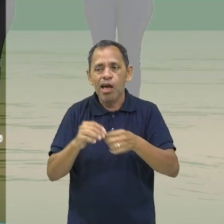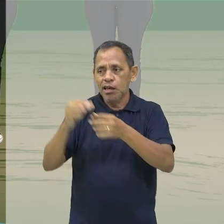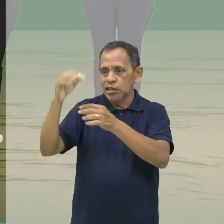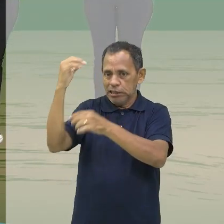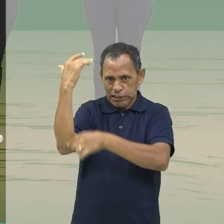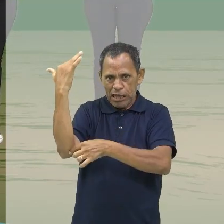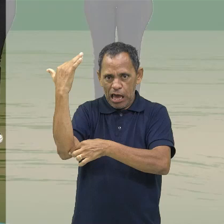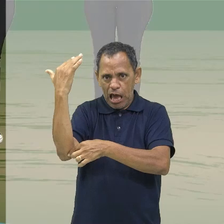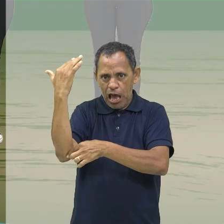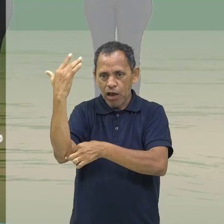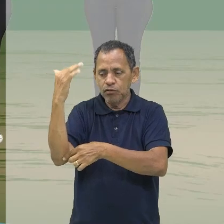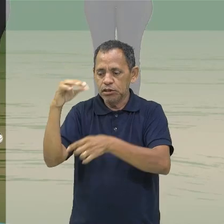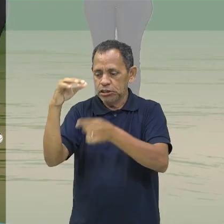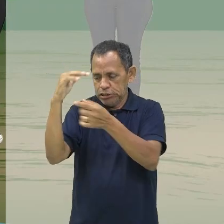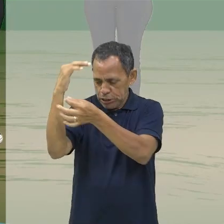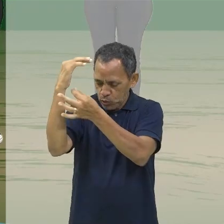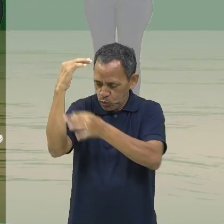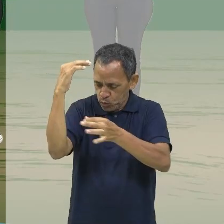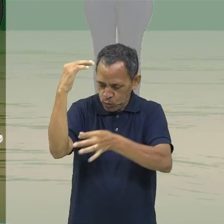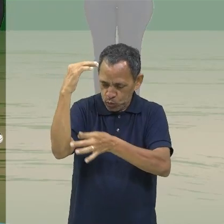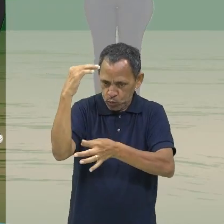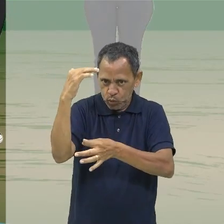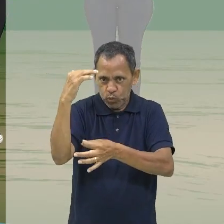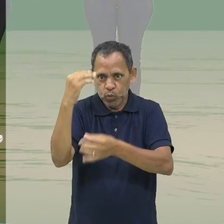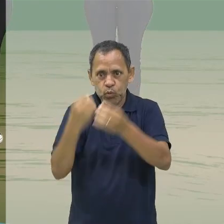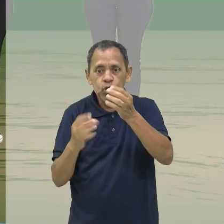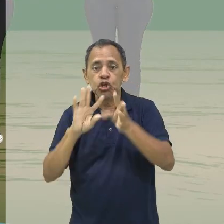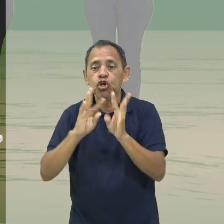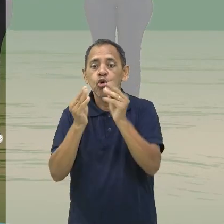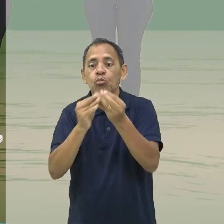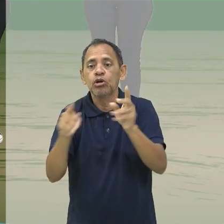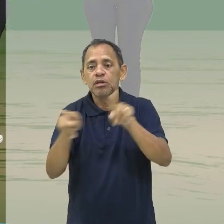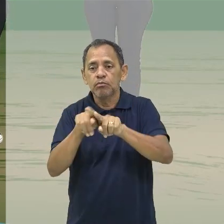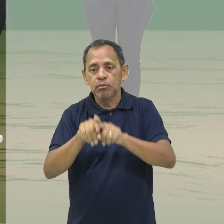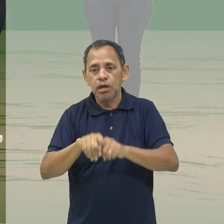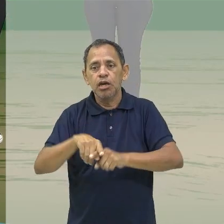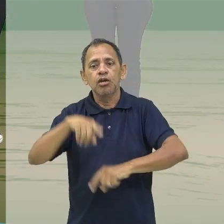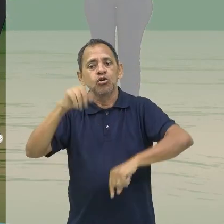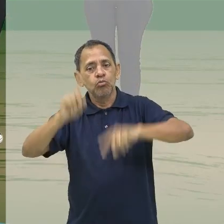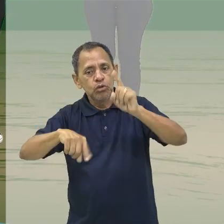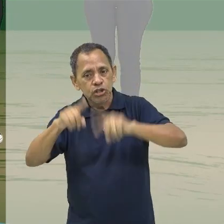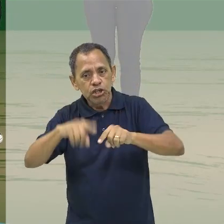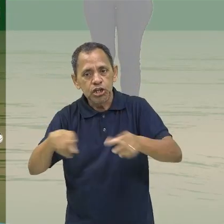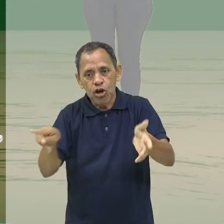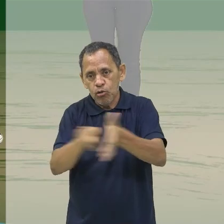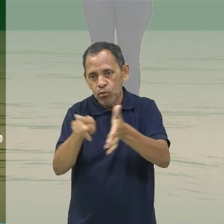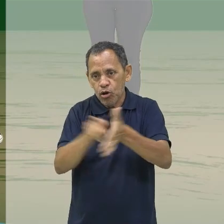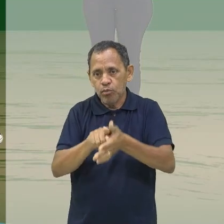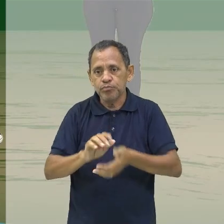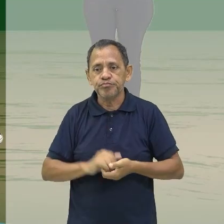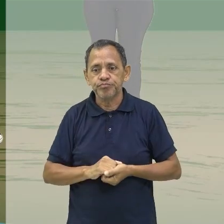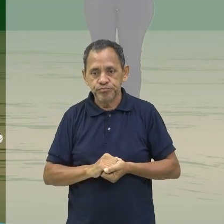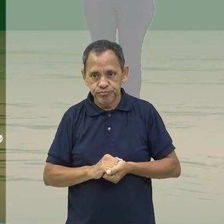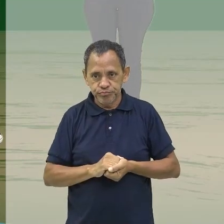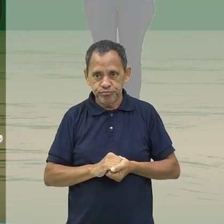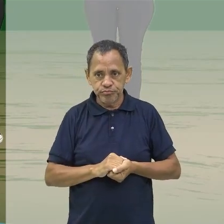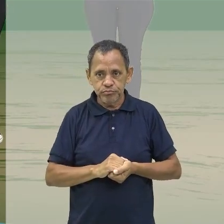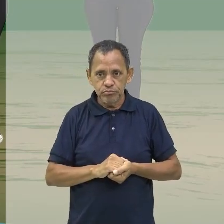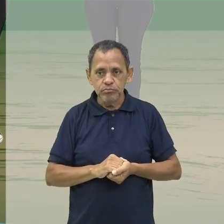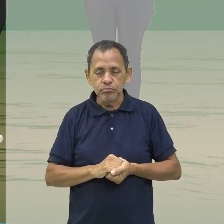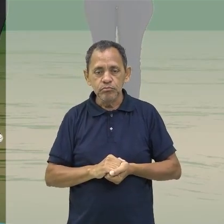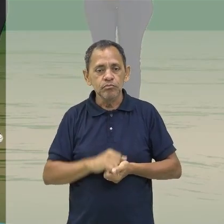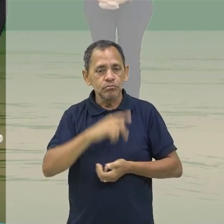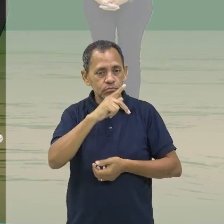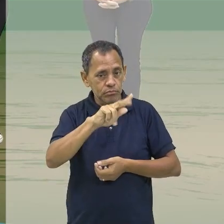rios. Além disso, também nós temos a influência, né, do pH, que eu acabei de falar para vocês sobre o pH,